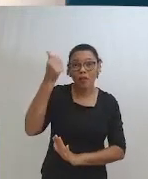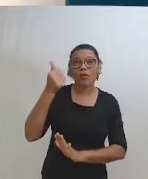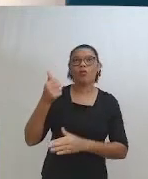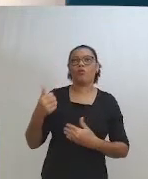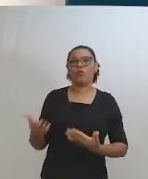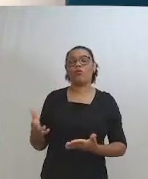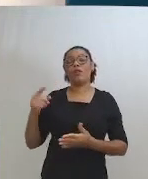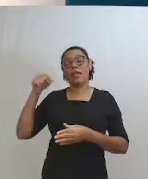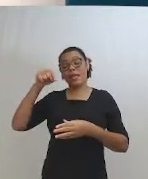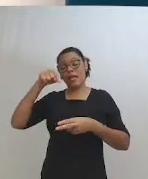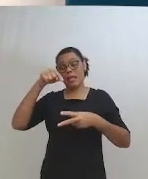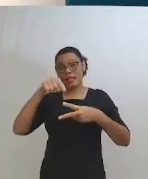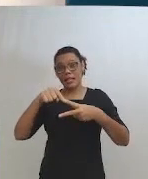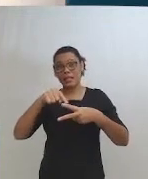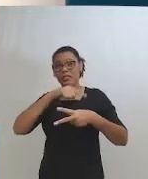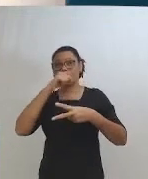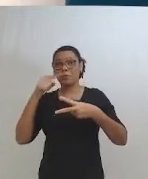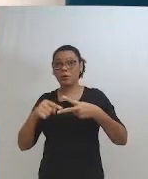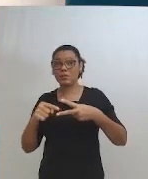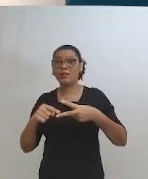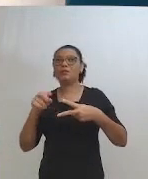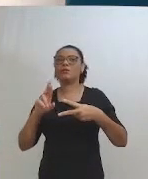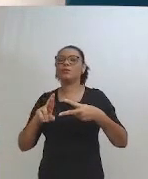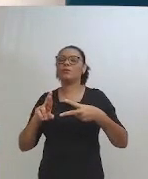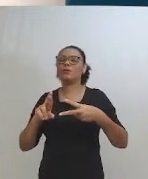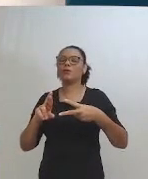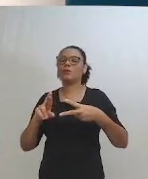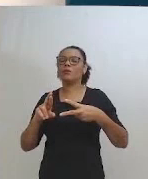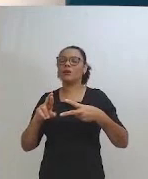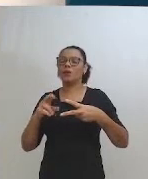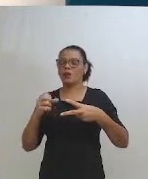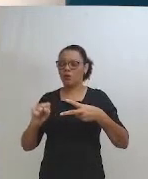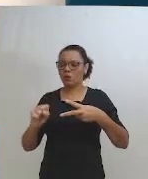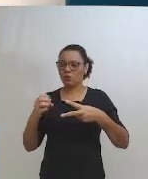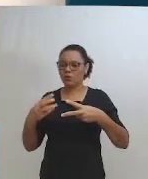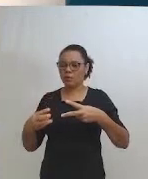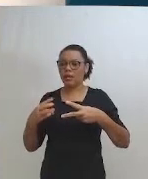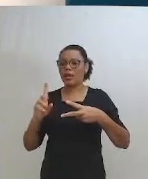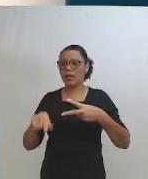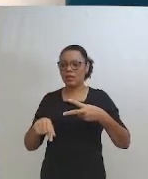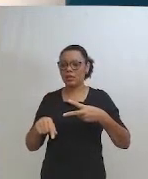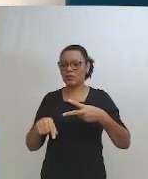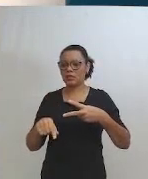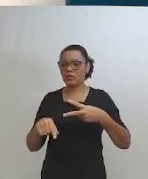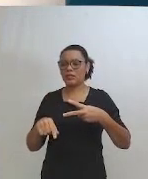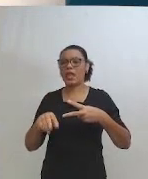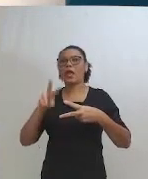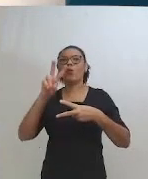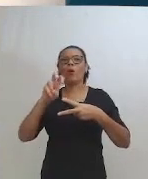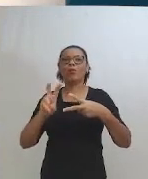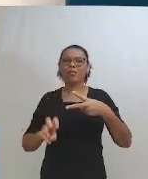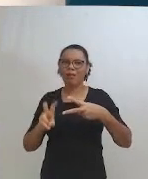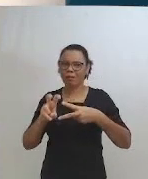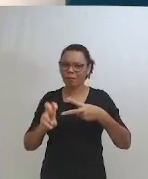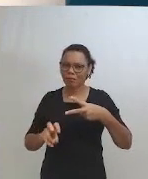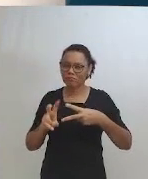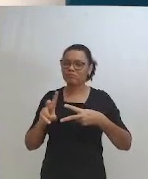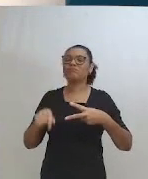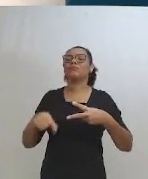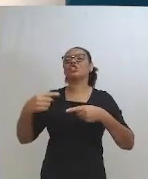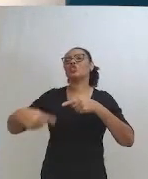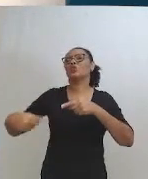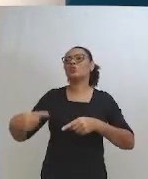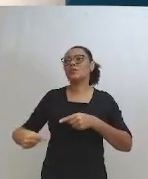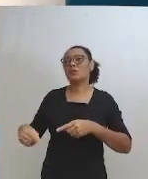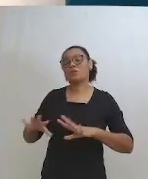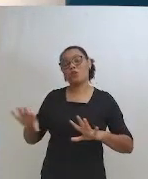no seguinte, que é o RHC 83447, que tem o mesmo debate, a mesma discussão. Eu vou fazer o seguinte, eu acho,